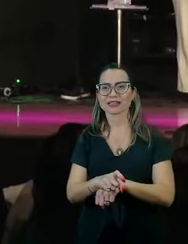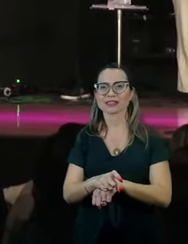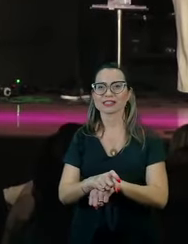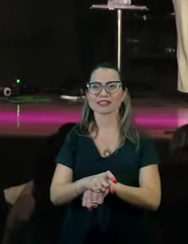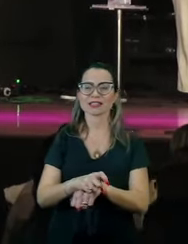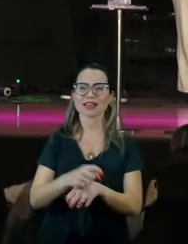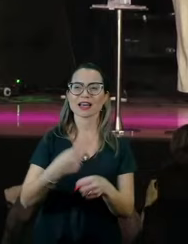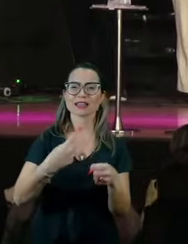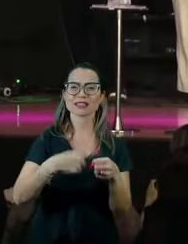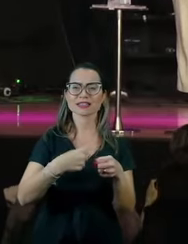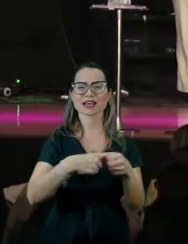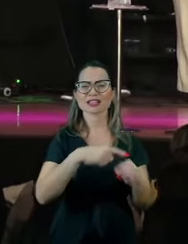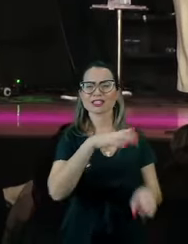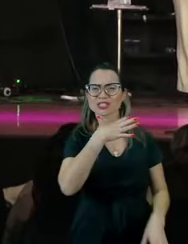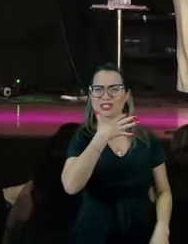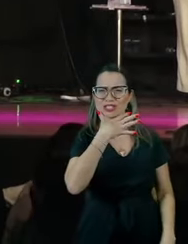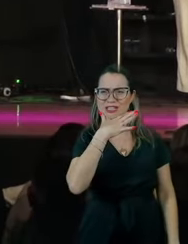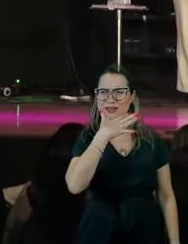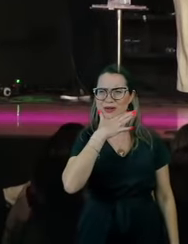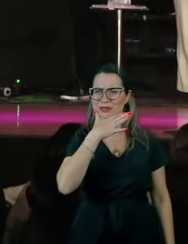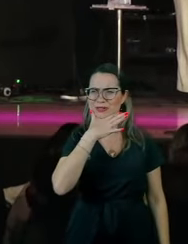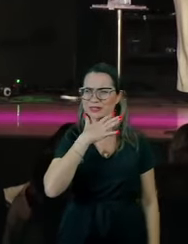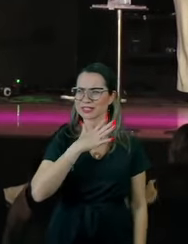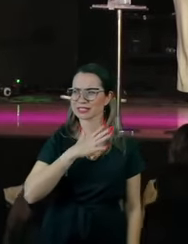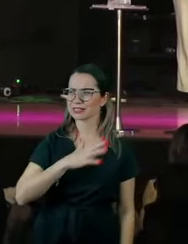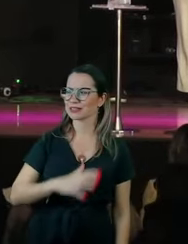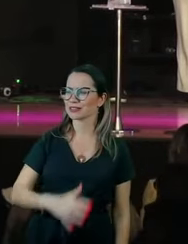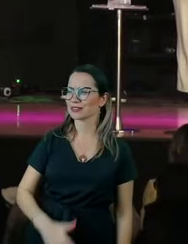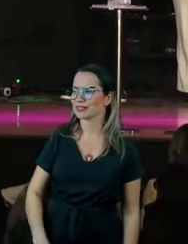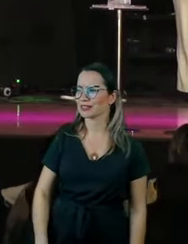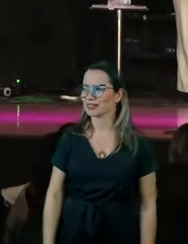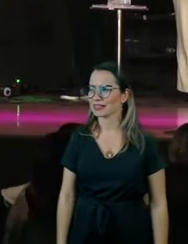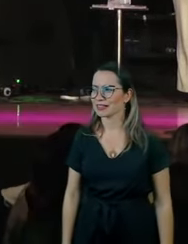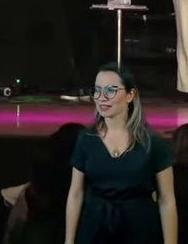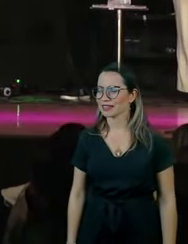de Jesus. Mais alguém?